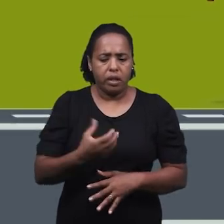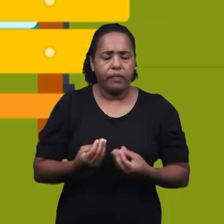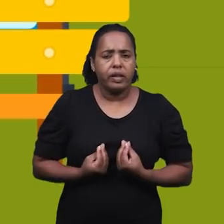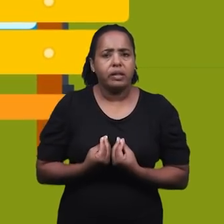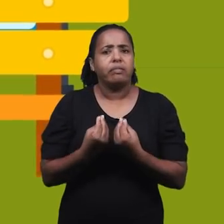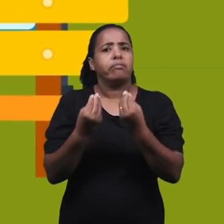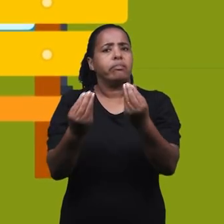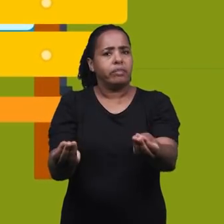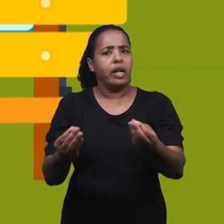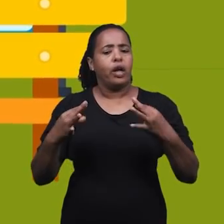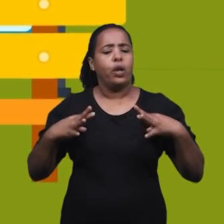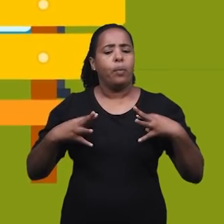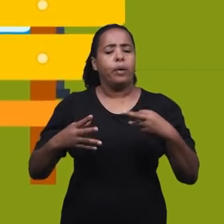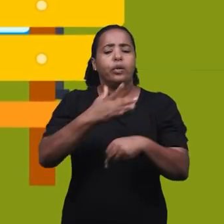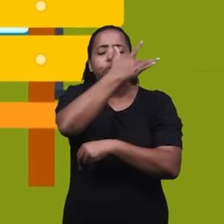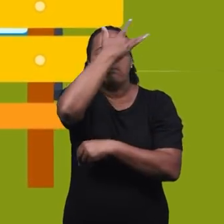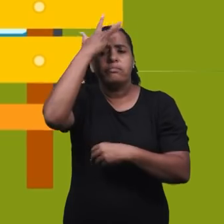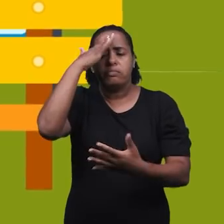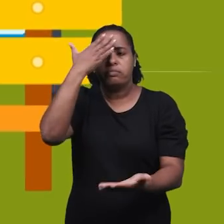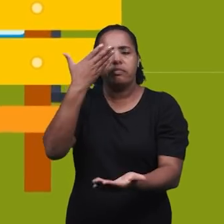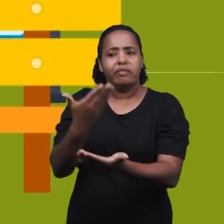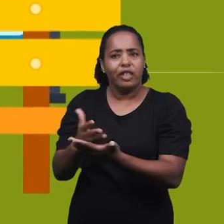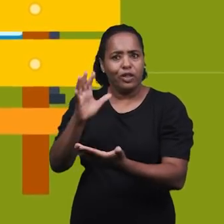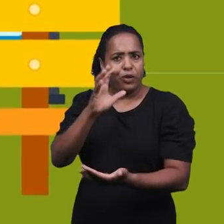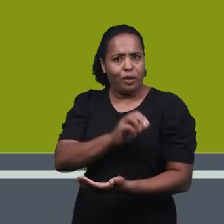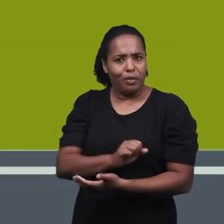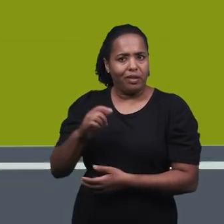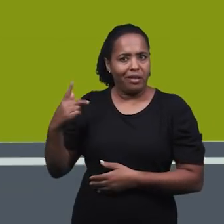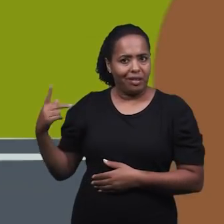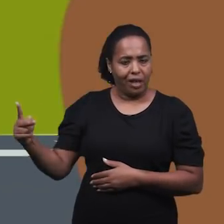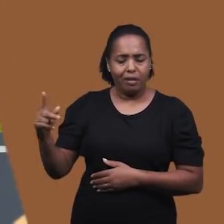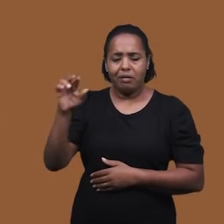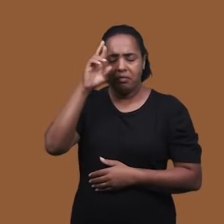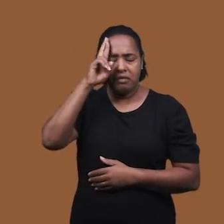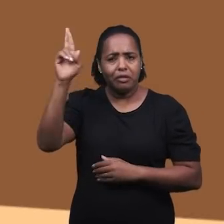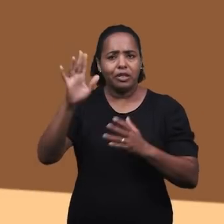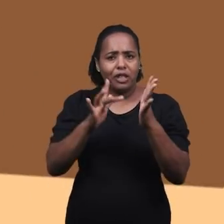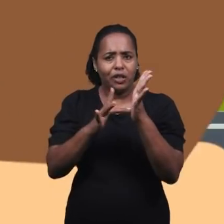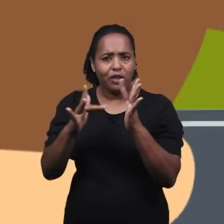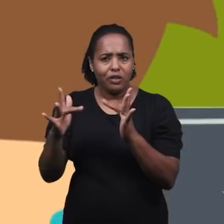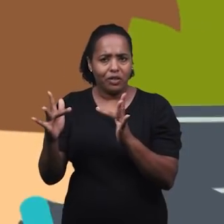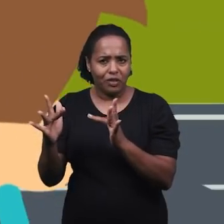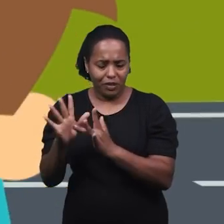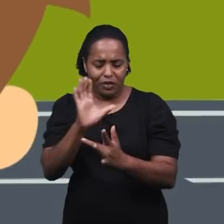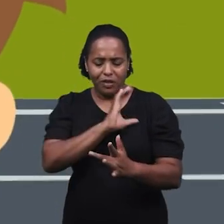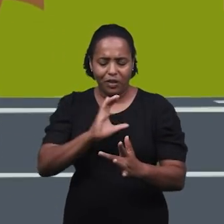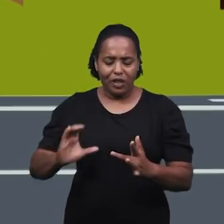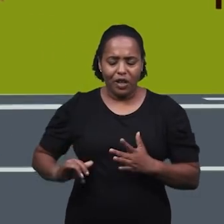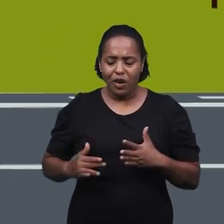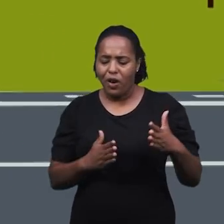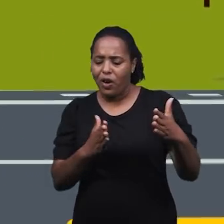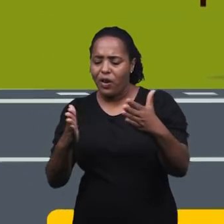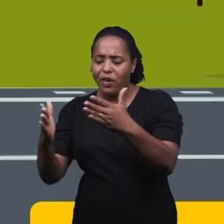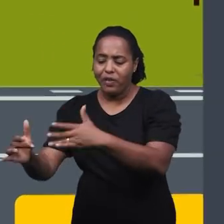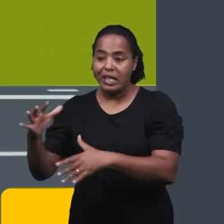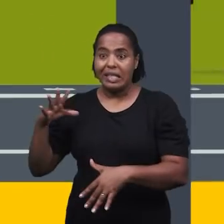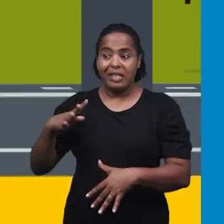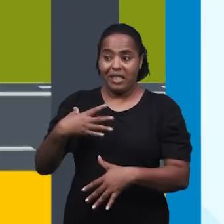que confia em seu amor. Jesus Cristo é o caminho, Jesus Cristo